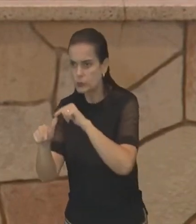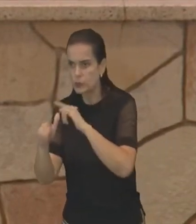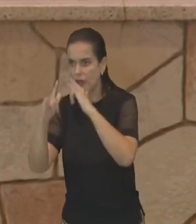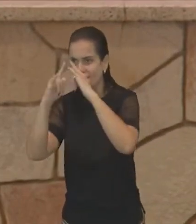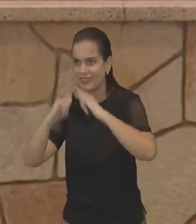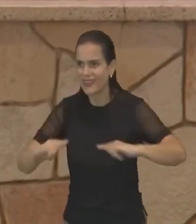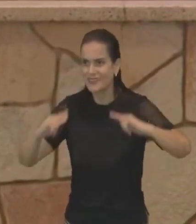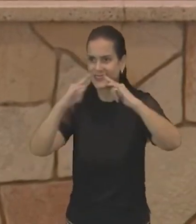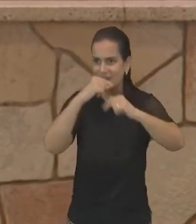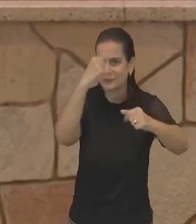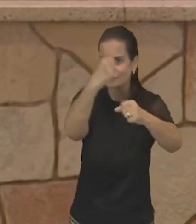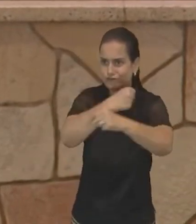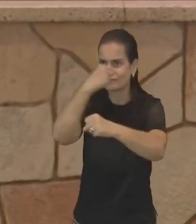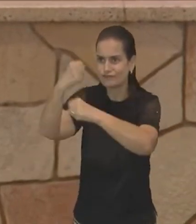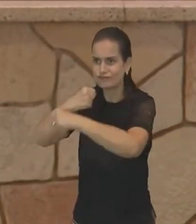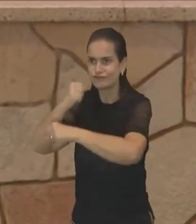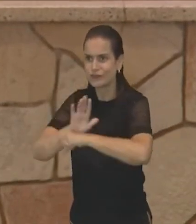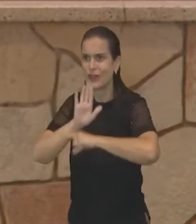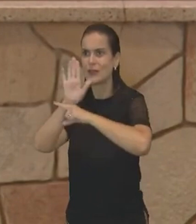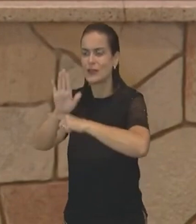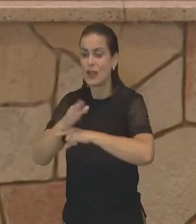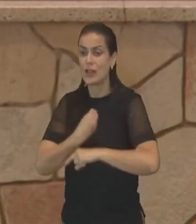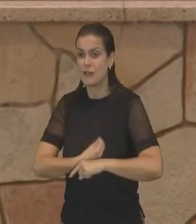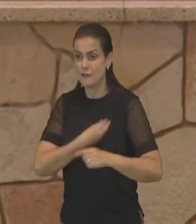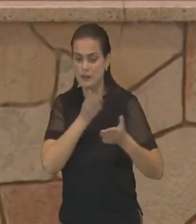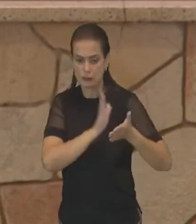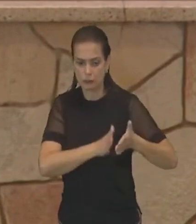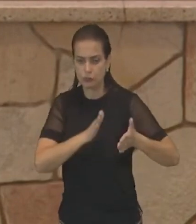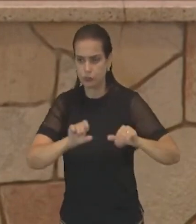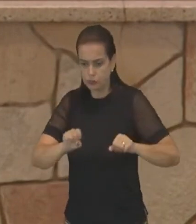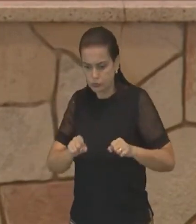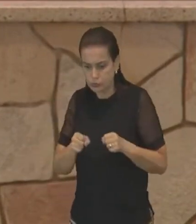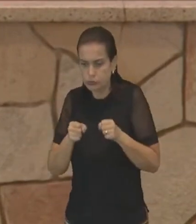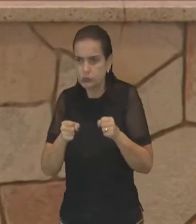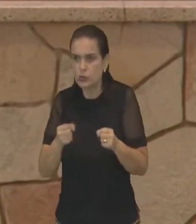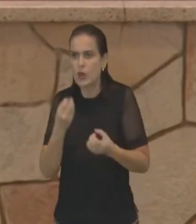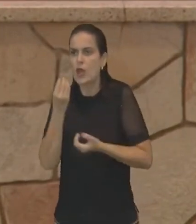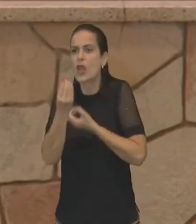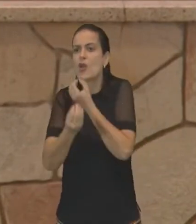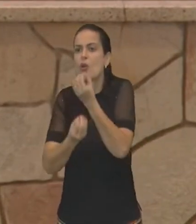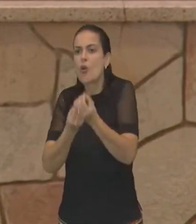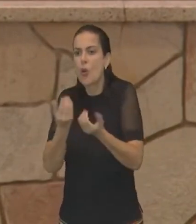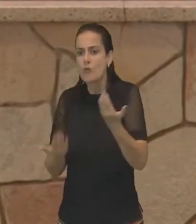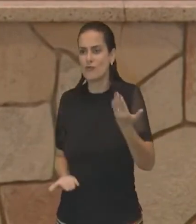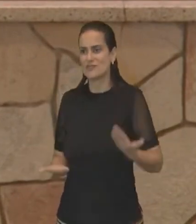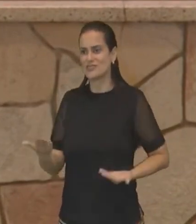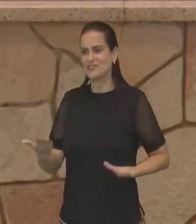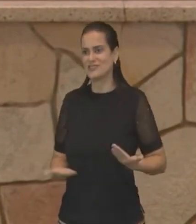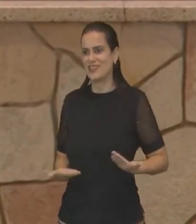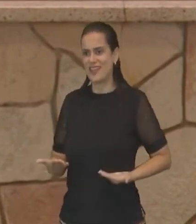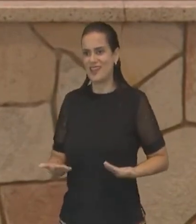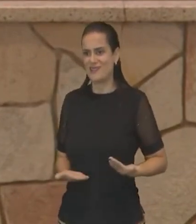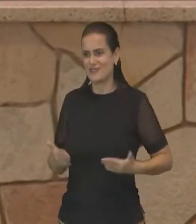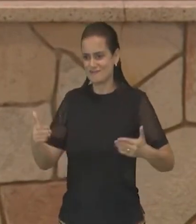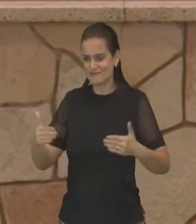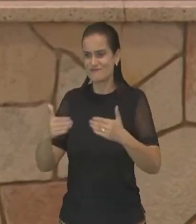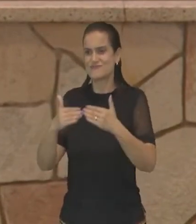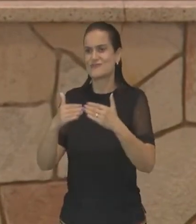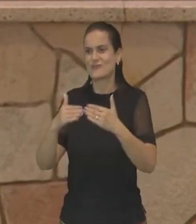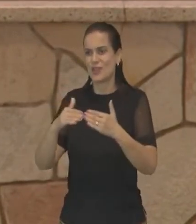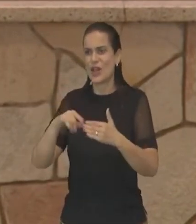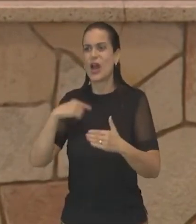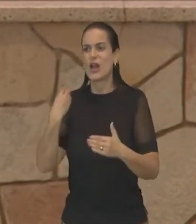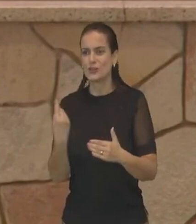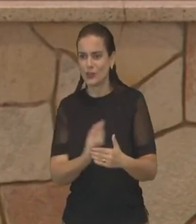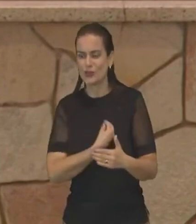tendas. Então, uma vida de santidade também é refletida na forma como trabalhamos e vivemos o nosso